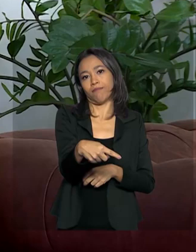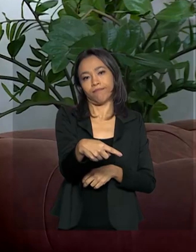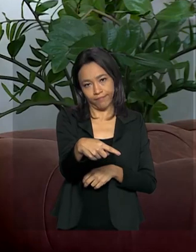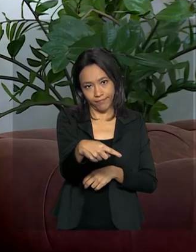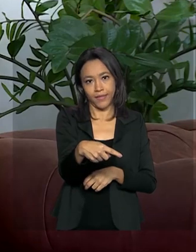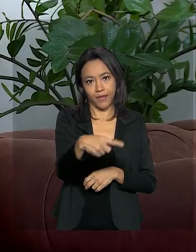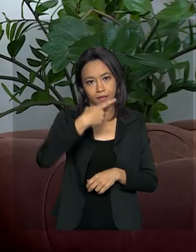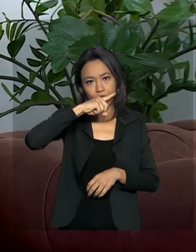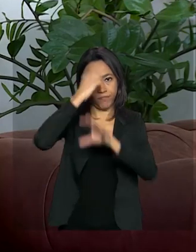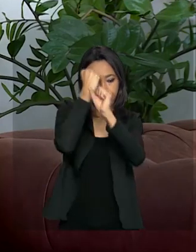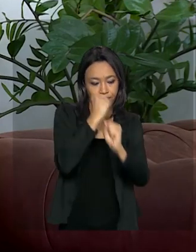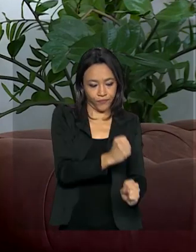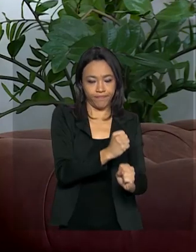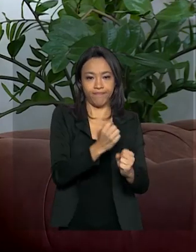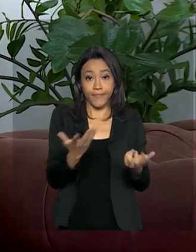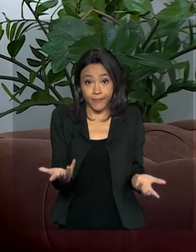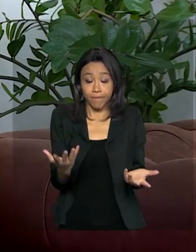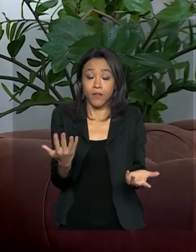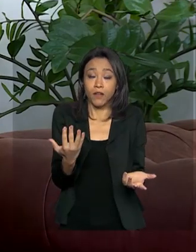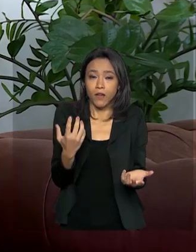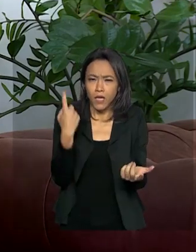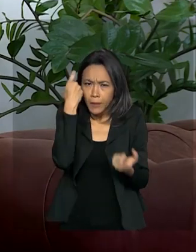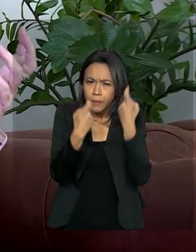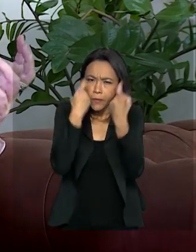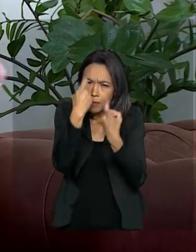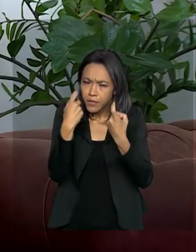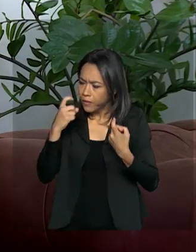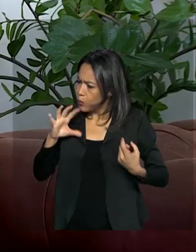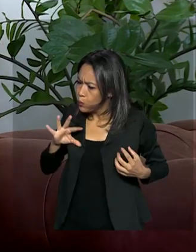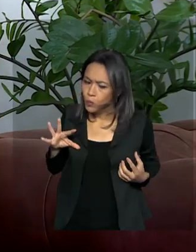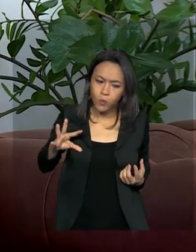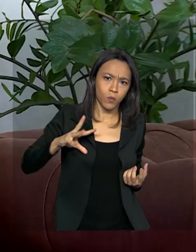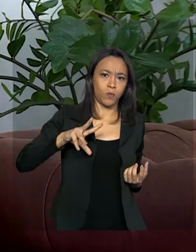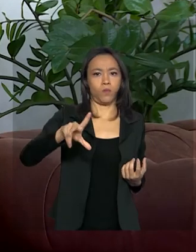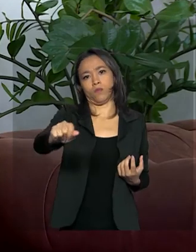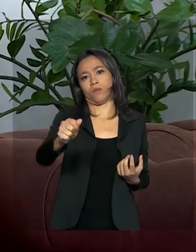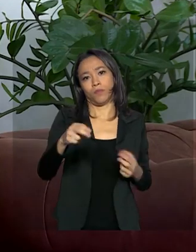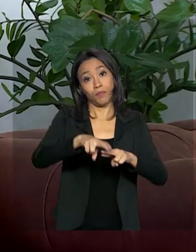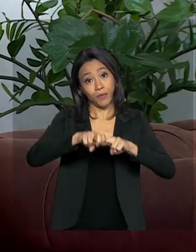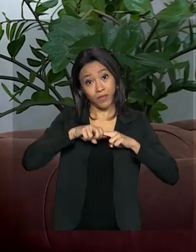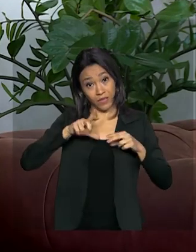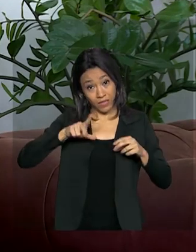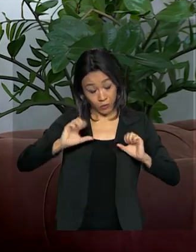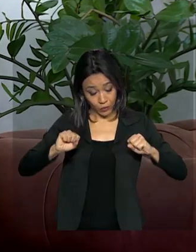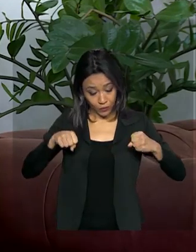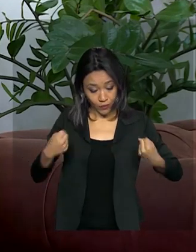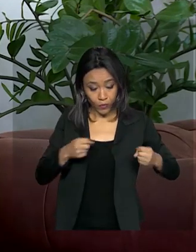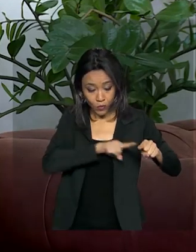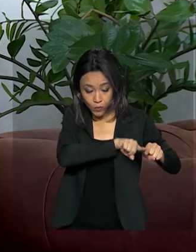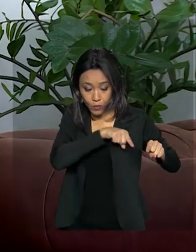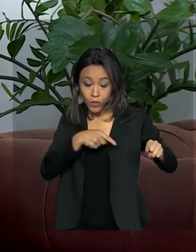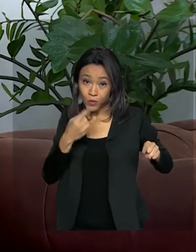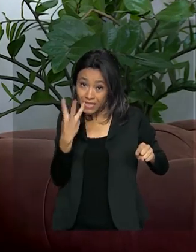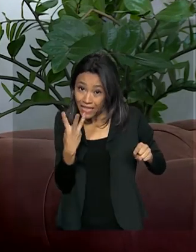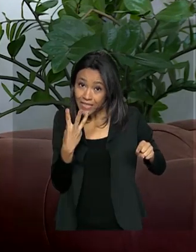esse setor então a preocupação é com o todo e é por isso que existe o empenho desses